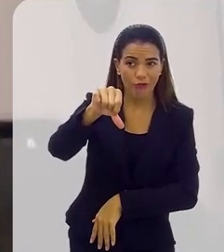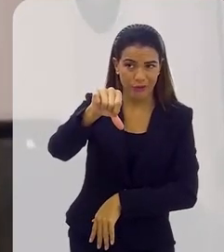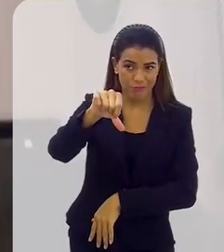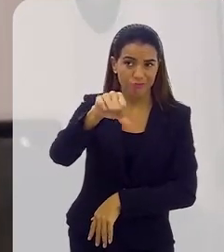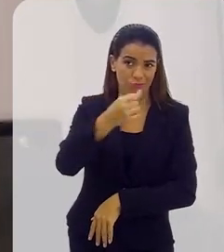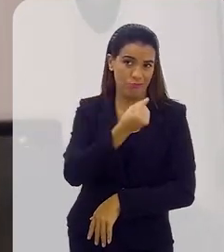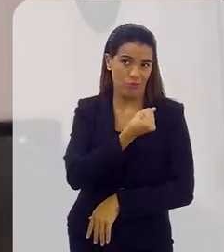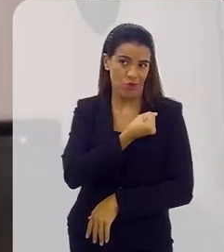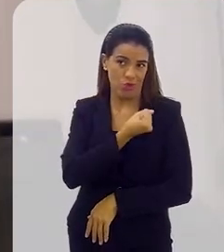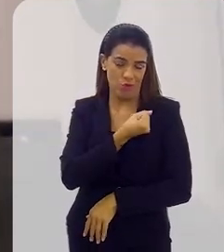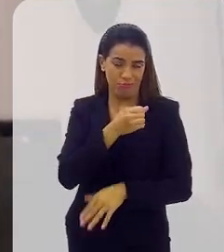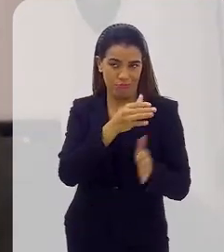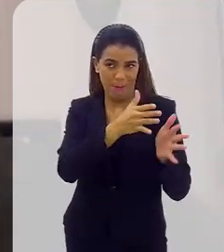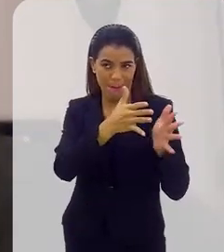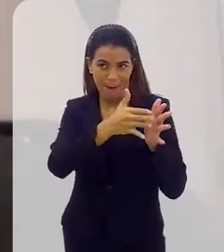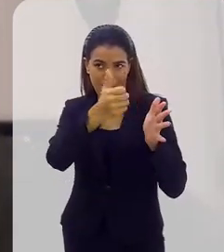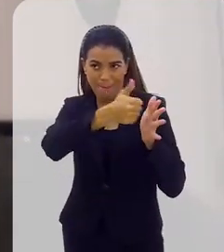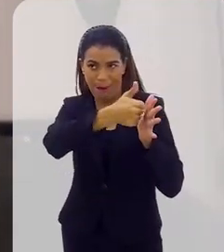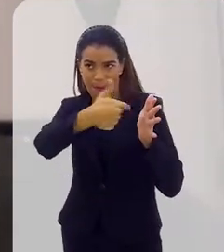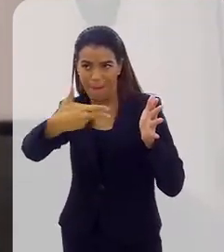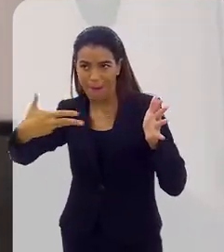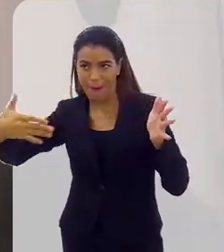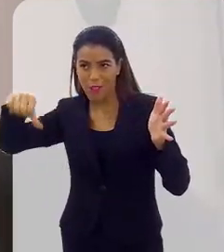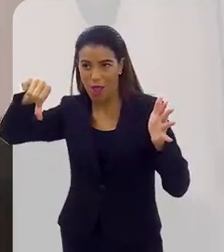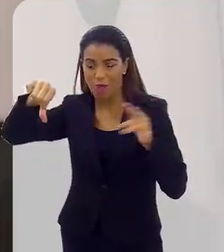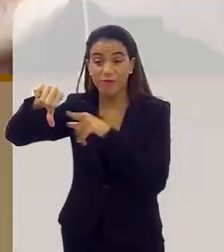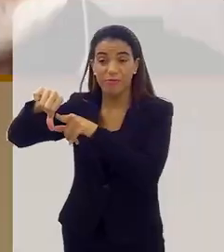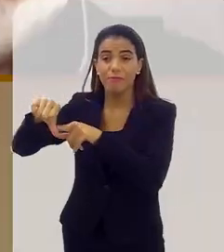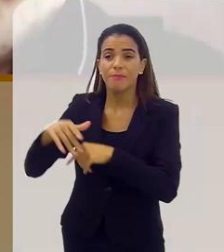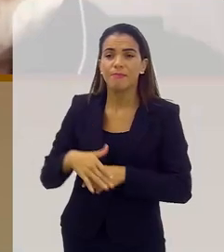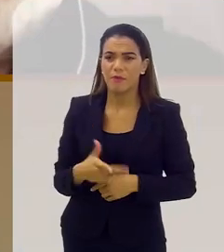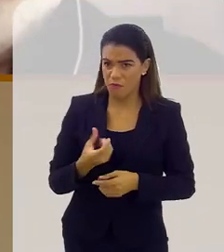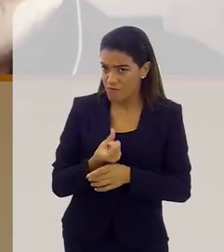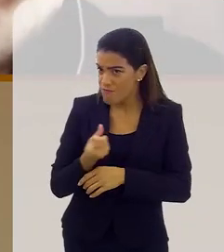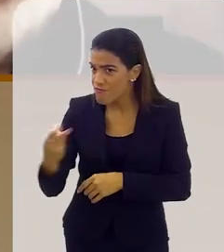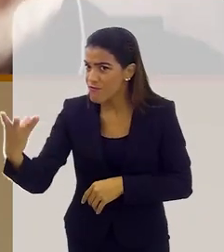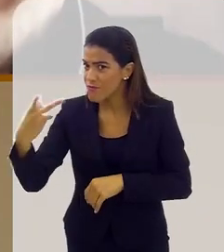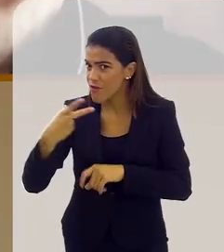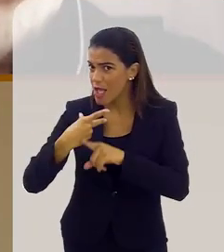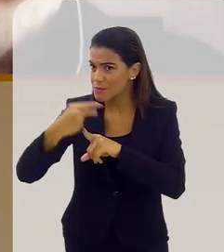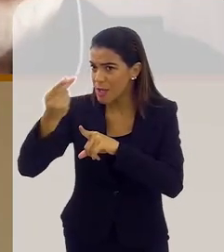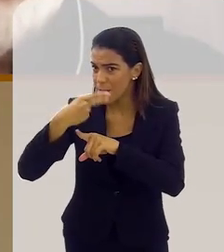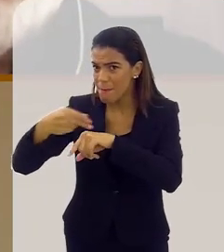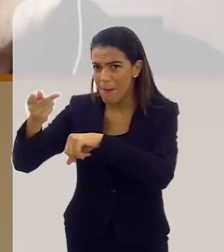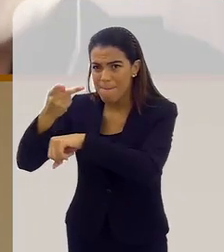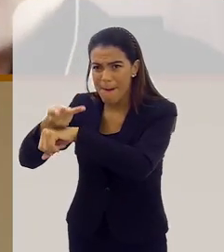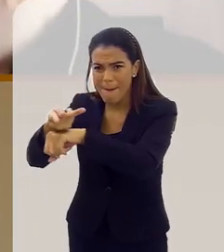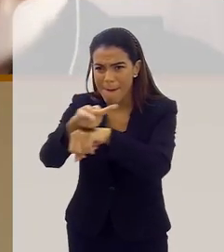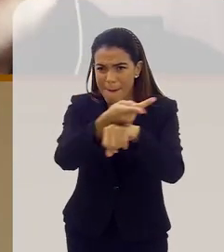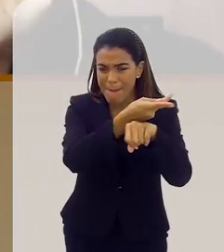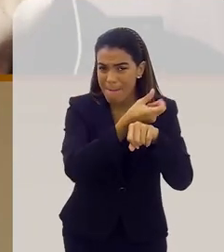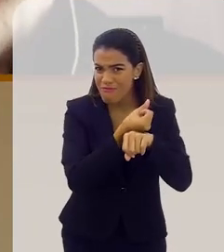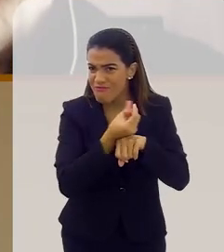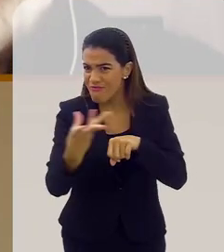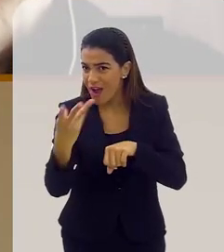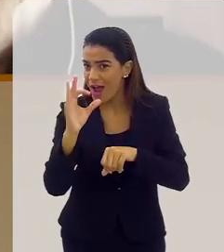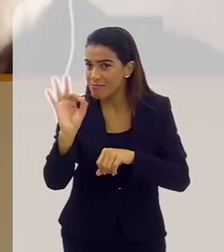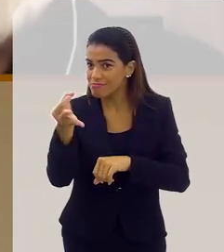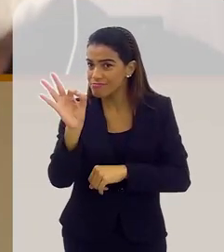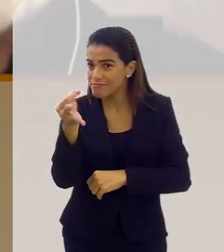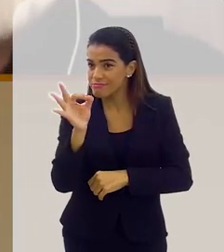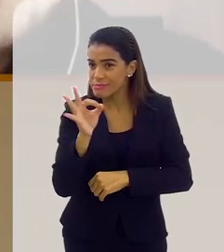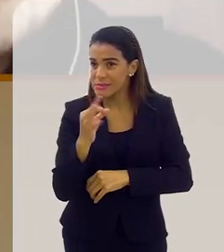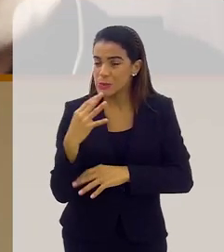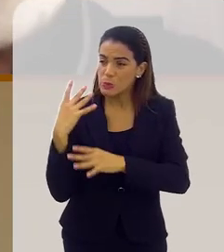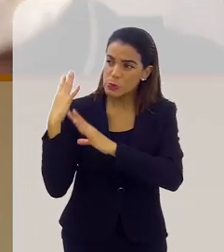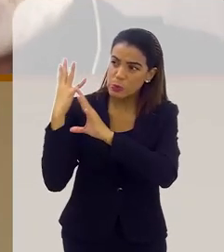maravilhoso, elogiado, e ganhei. Foi meu primeiro estandarte de ouro, eu ganhei ali na Porto da Pedra, com o melhor Foram ala de vários carnaval. prêmios, né? Embora não tenha sido Sim. campeã, mas ganhou